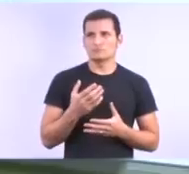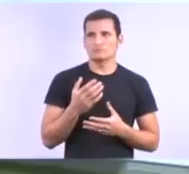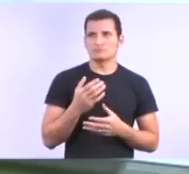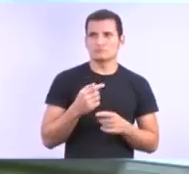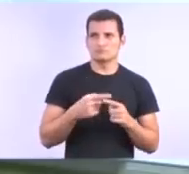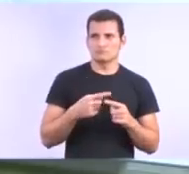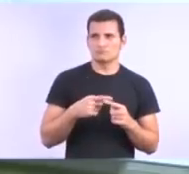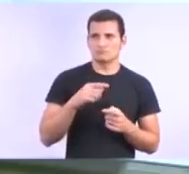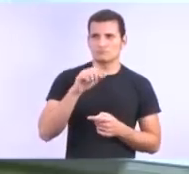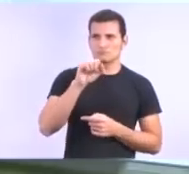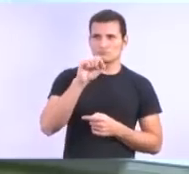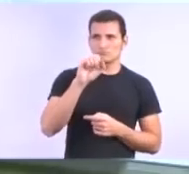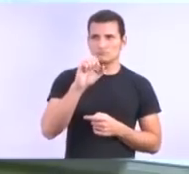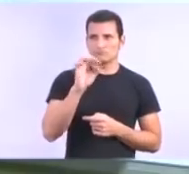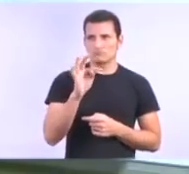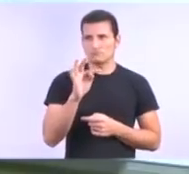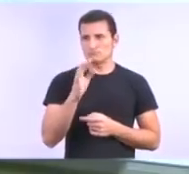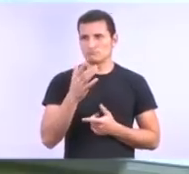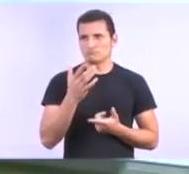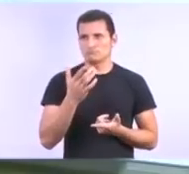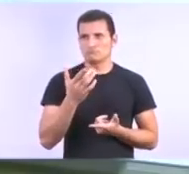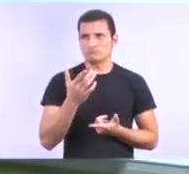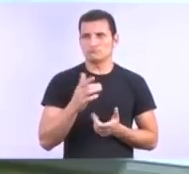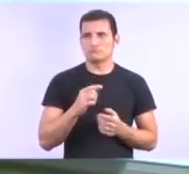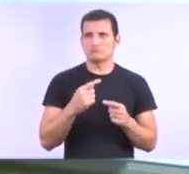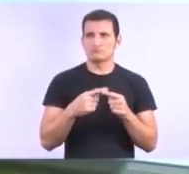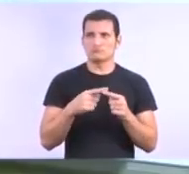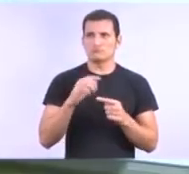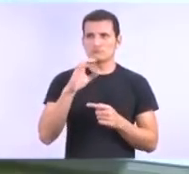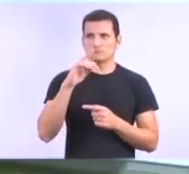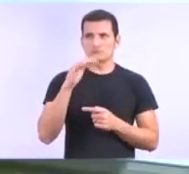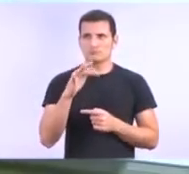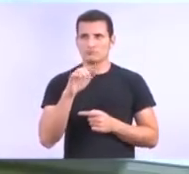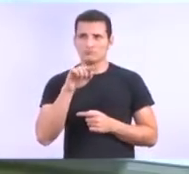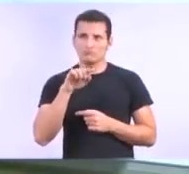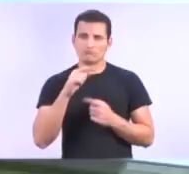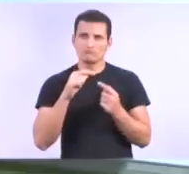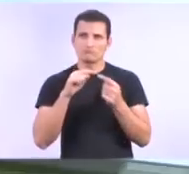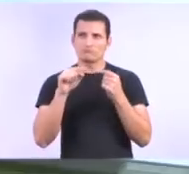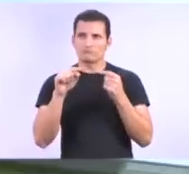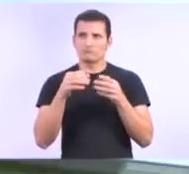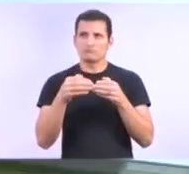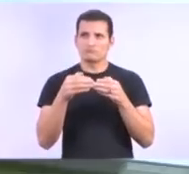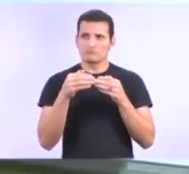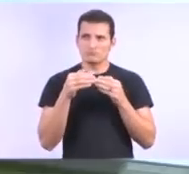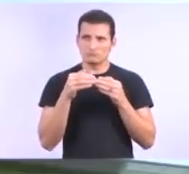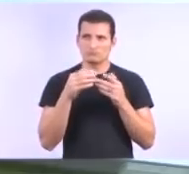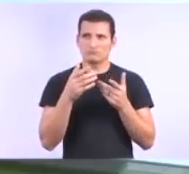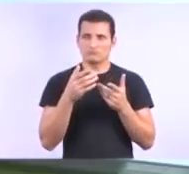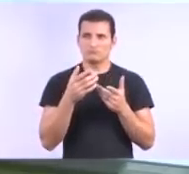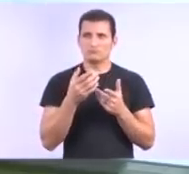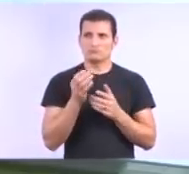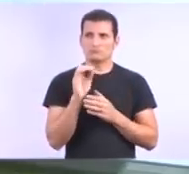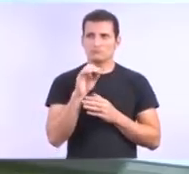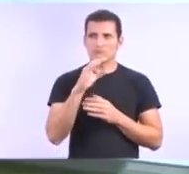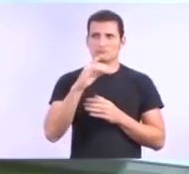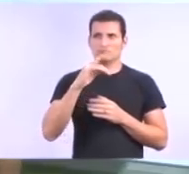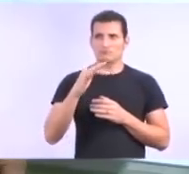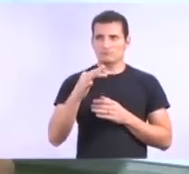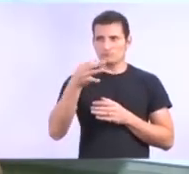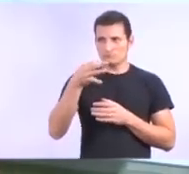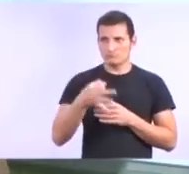funcionou. Olha, não funcionou porque o CPF que você passou, meu amigo, é um CPF inválido. Por favor, mande alguma coisa válida que eu faça o meu